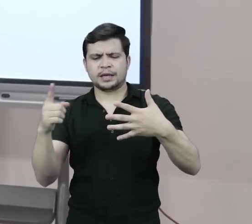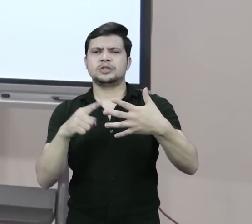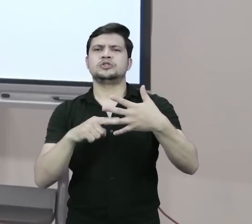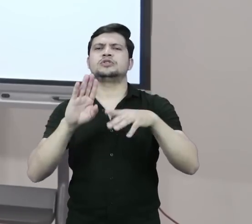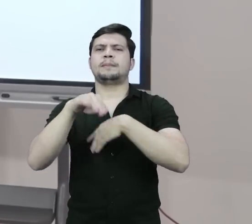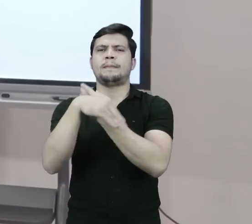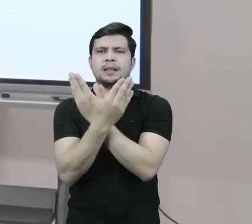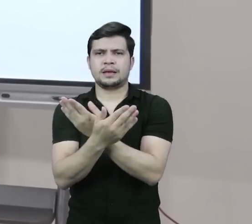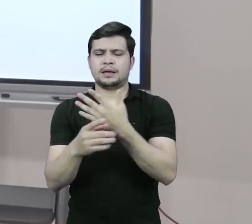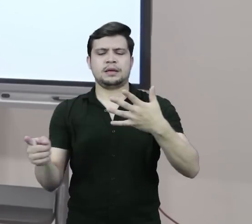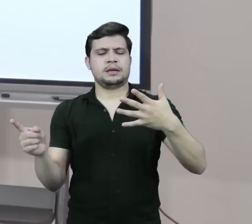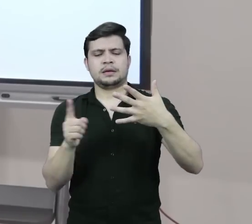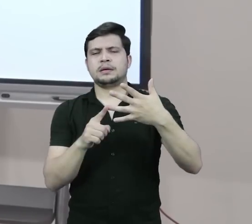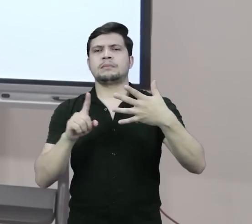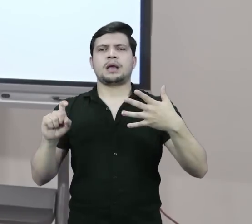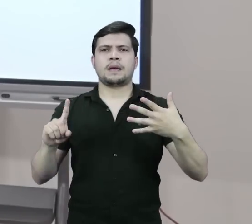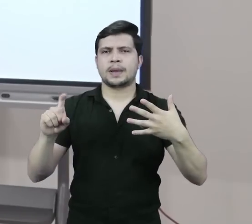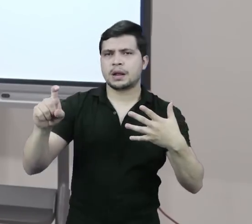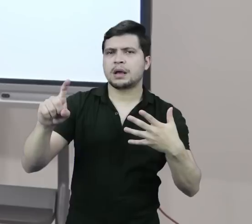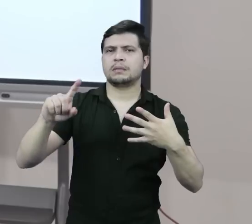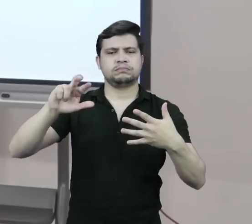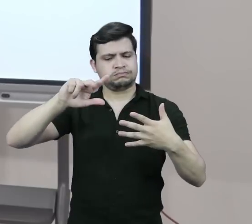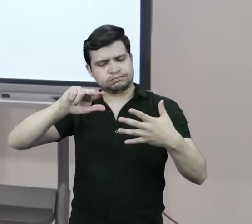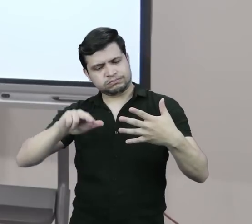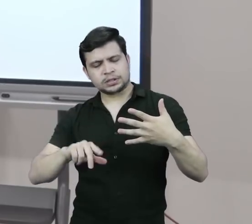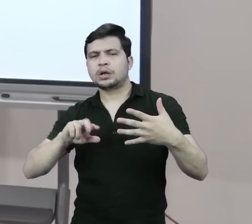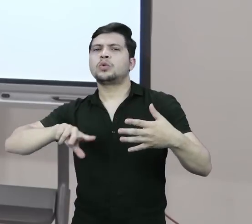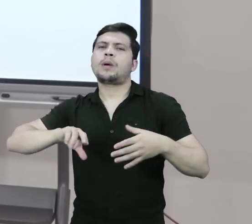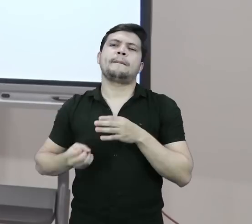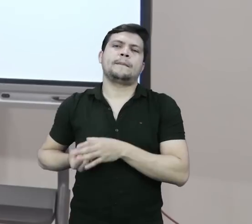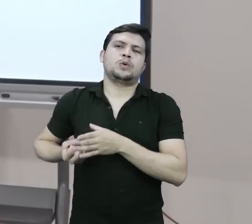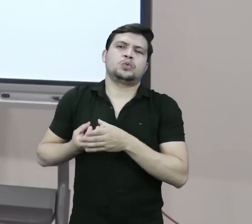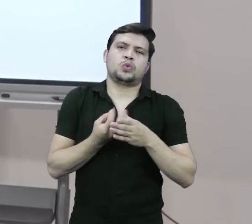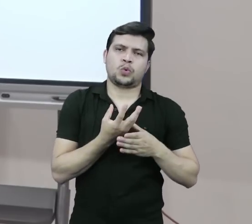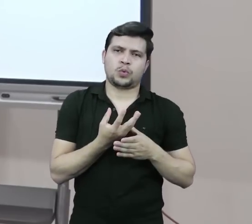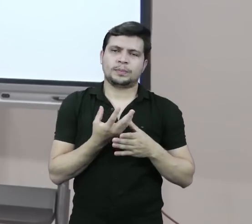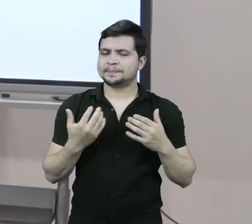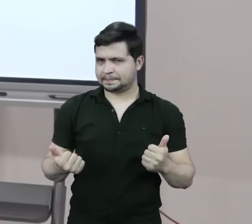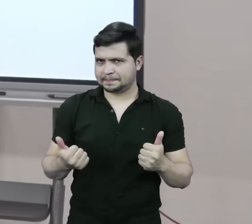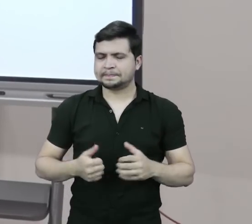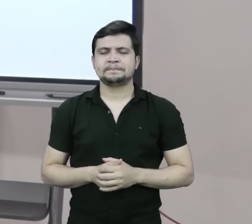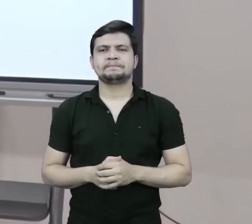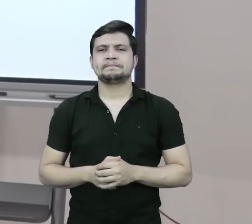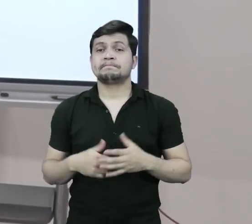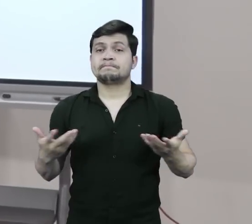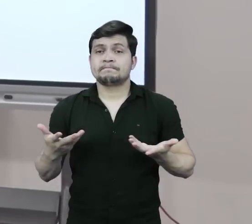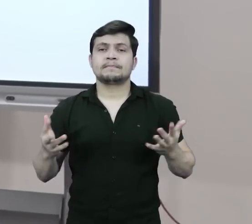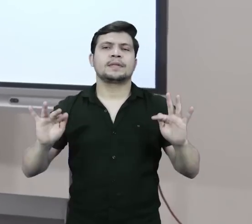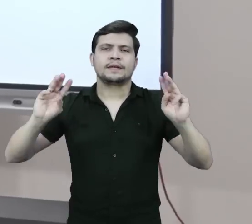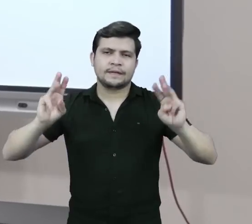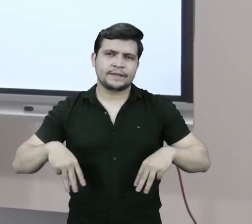camarões e anêmonas são consumidores e não produtores, tá? Então, nós encerramos por hoje a nossa